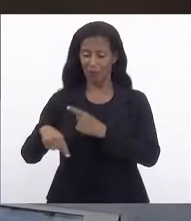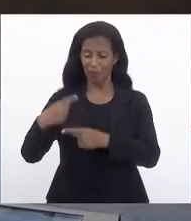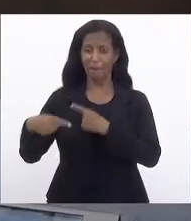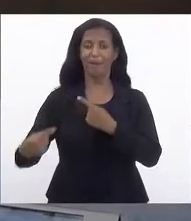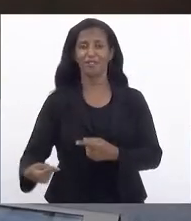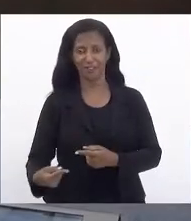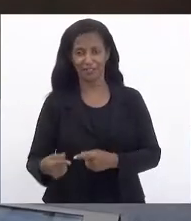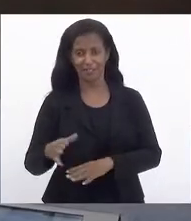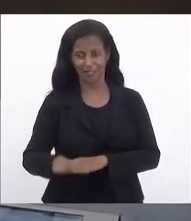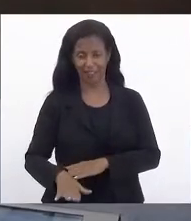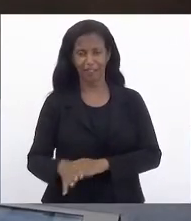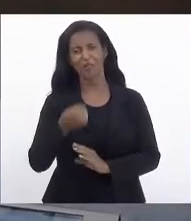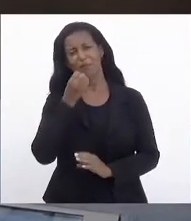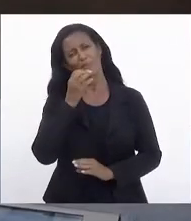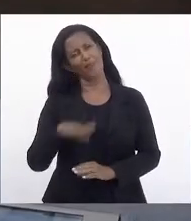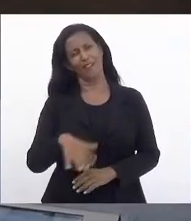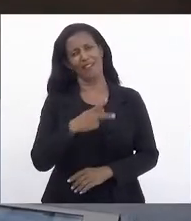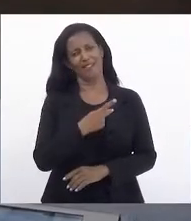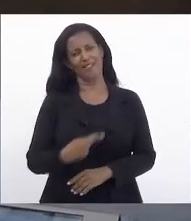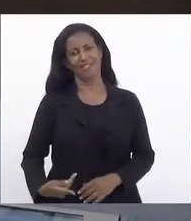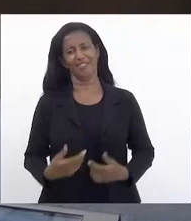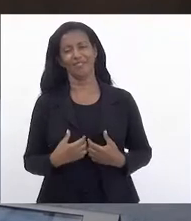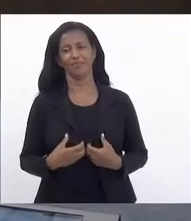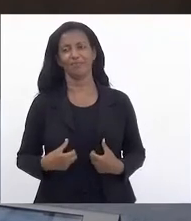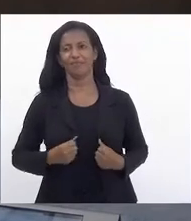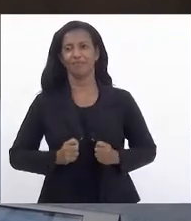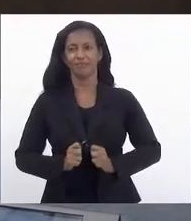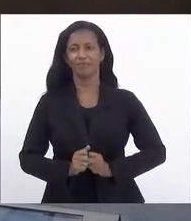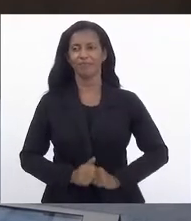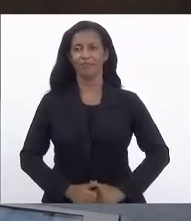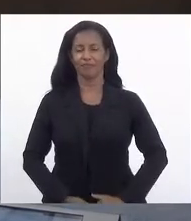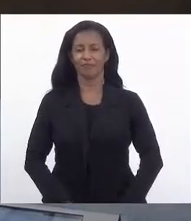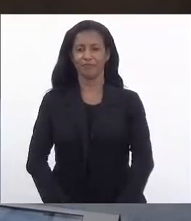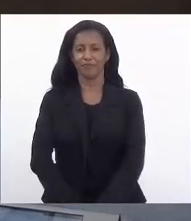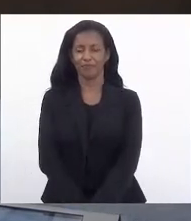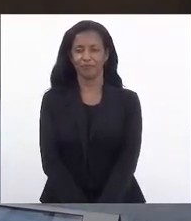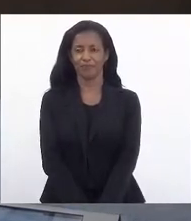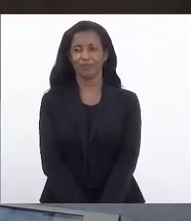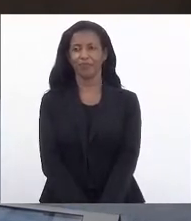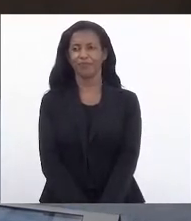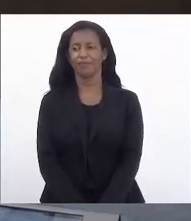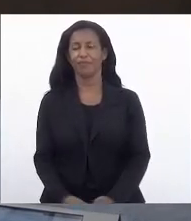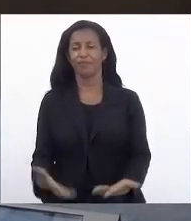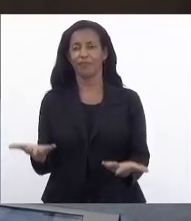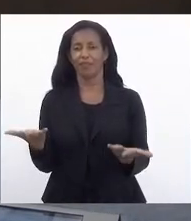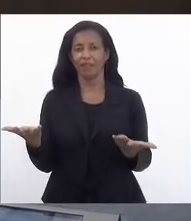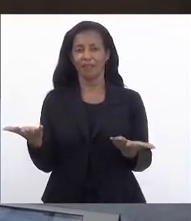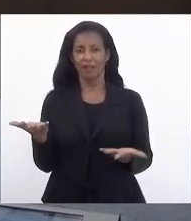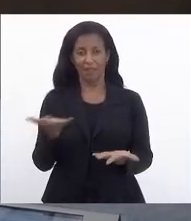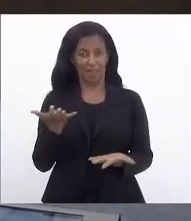tarde boa tarde presidente presidente eu quero aqui hoje